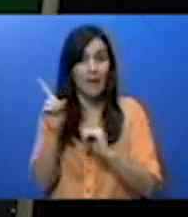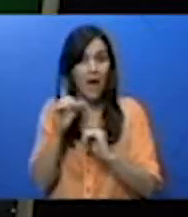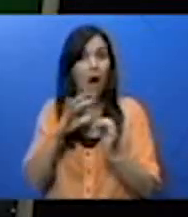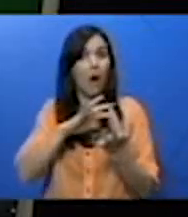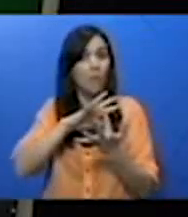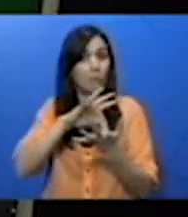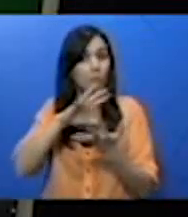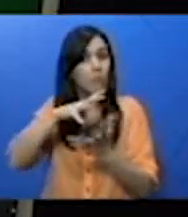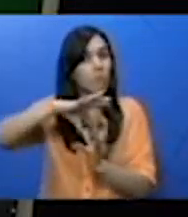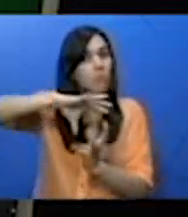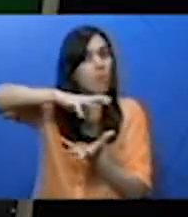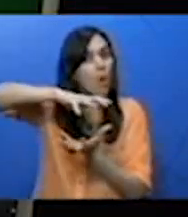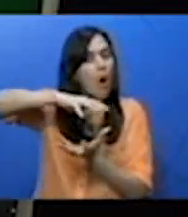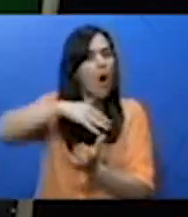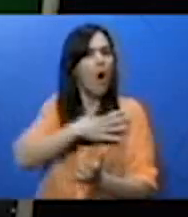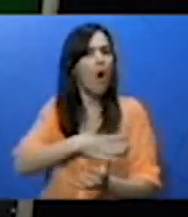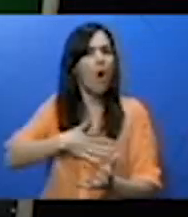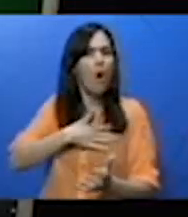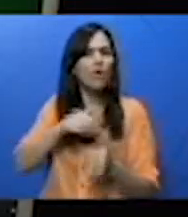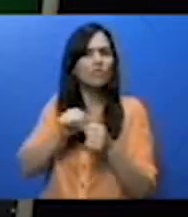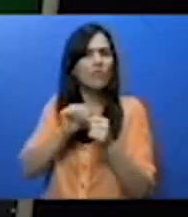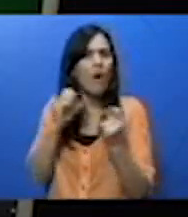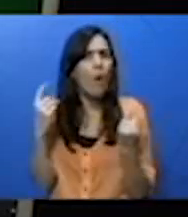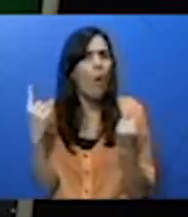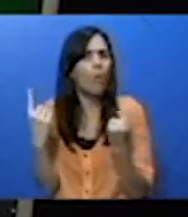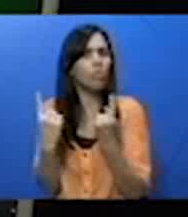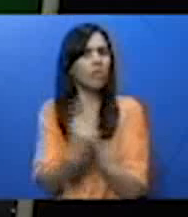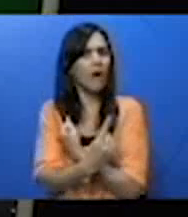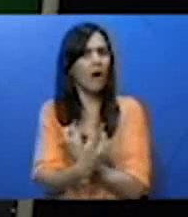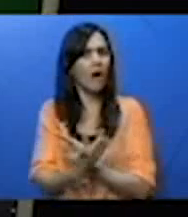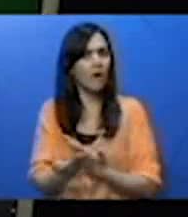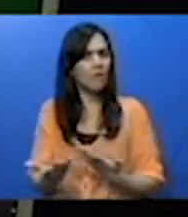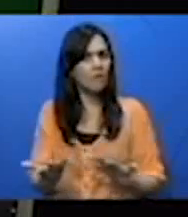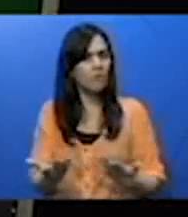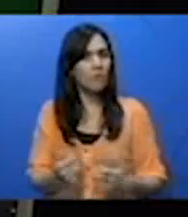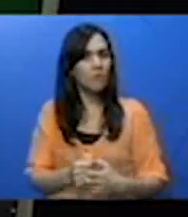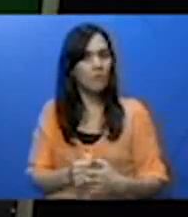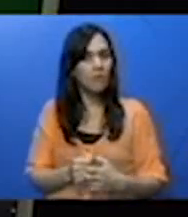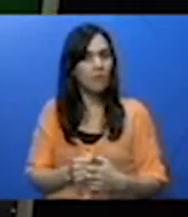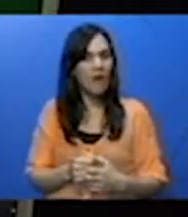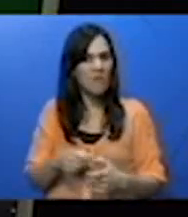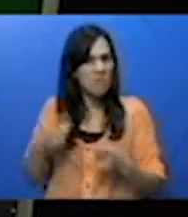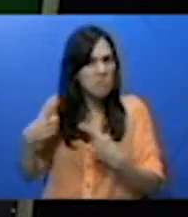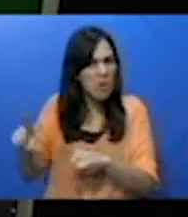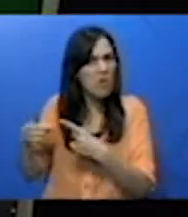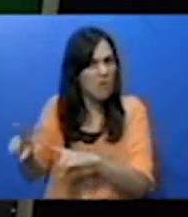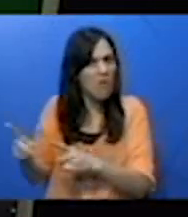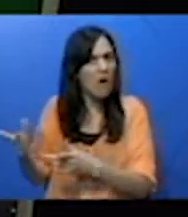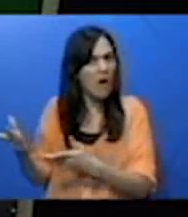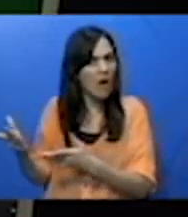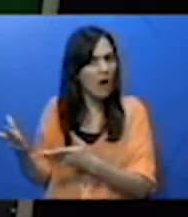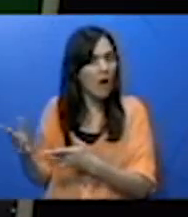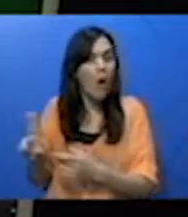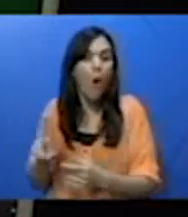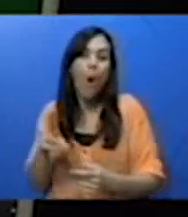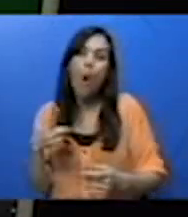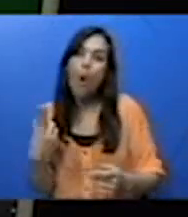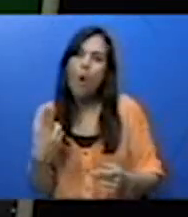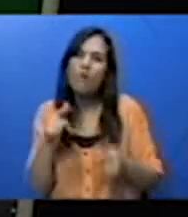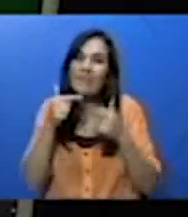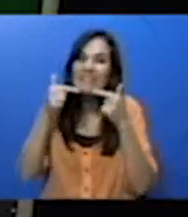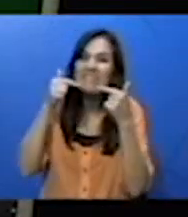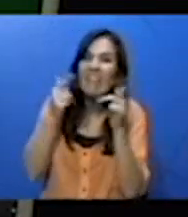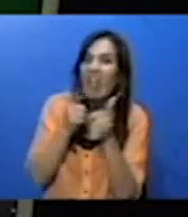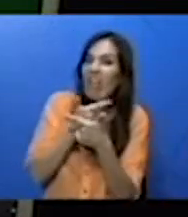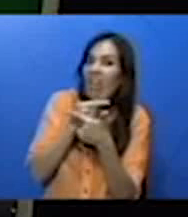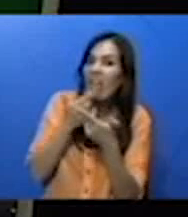bola gostava de fazer tudo ao contrário. Por que será? Será que era para provocar? Ou será que era para fazer gracinha,